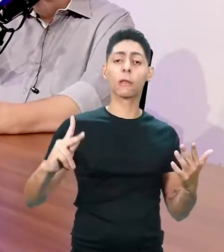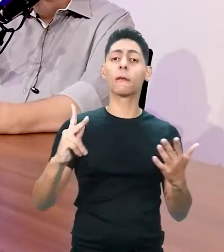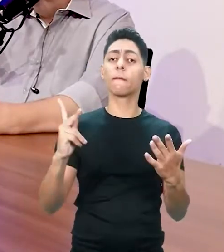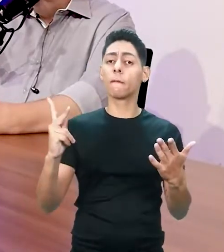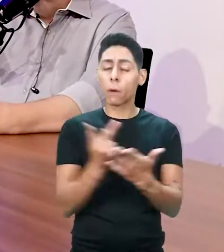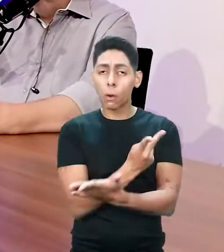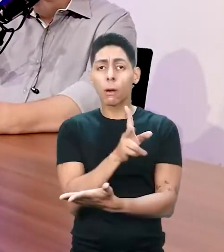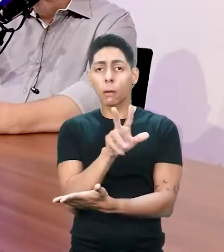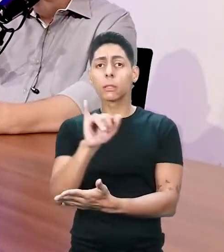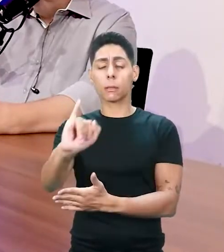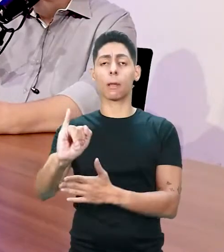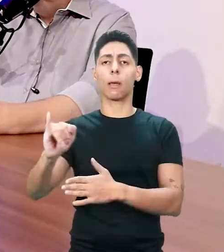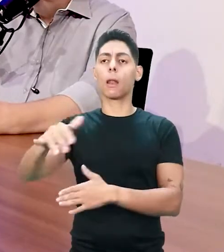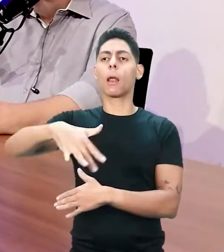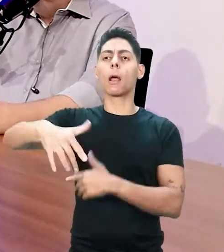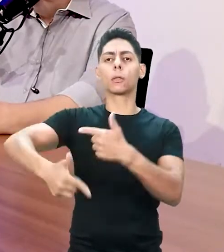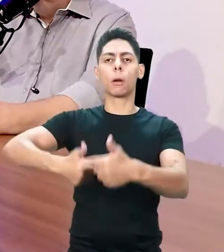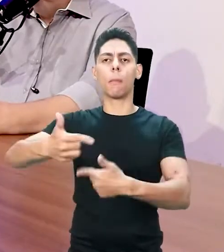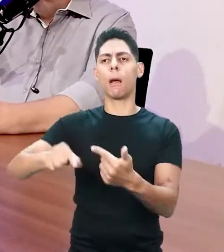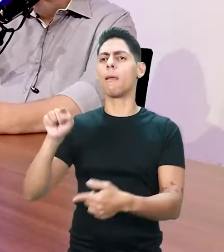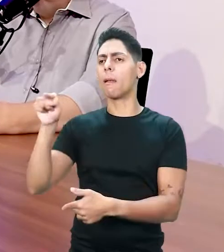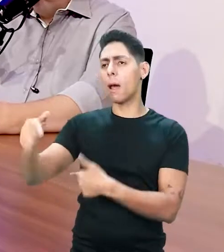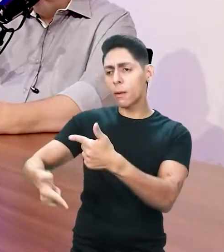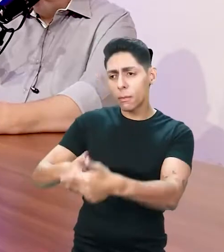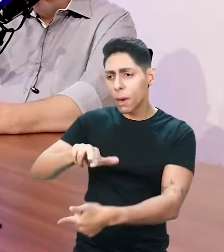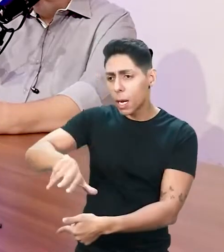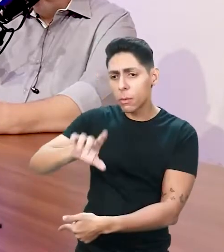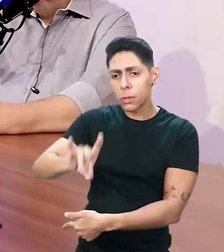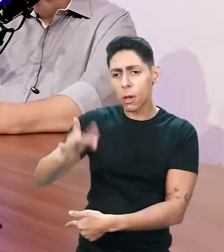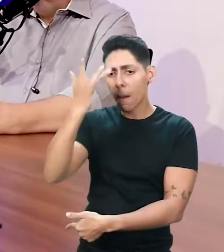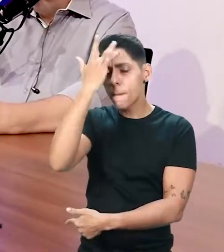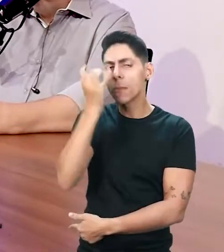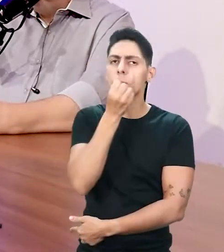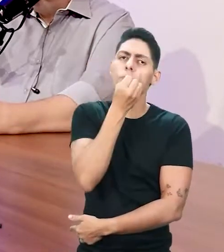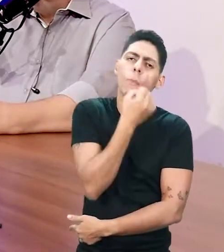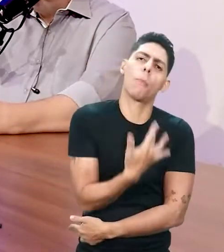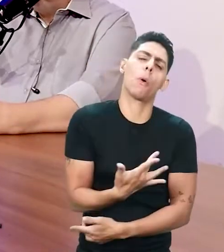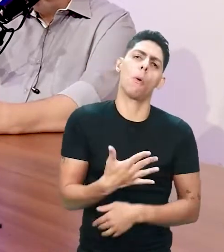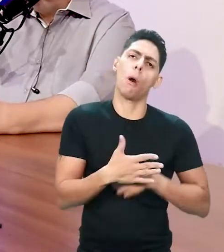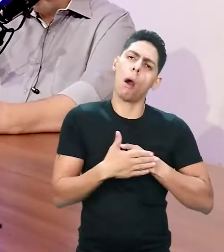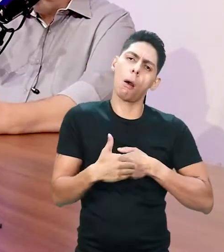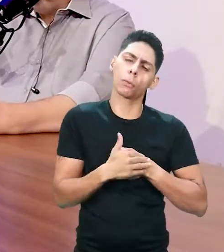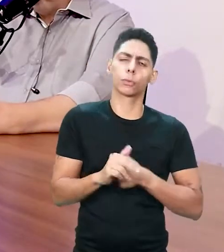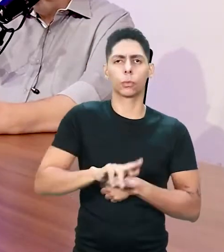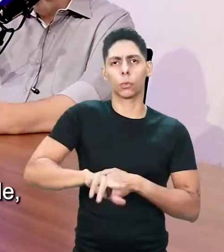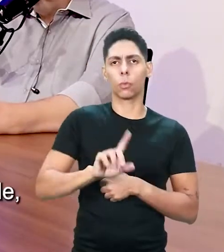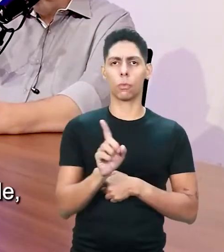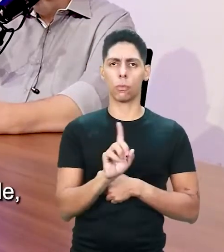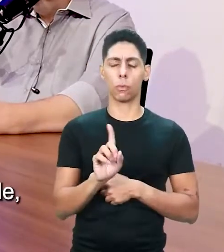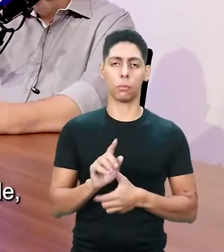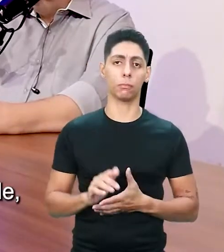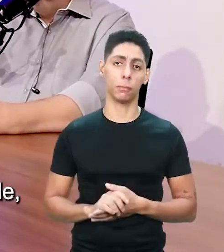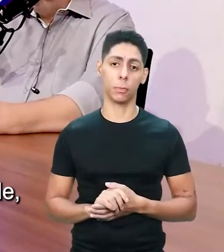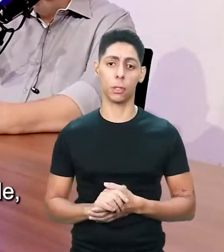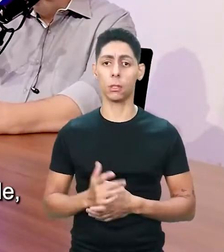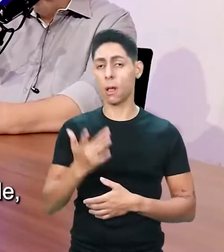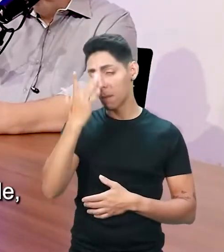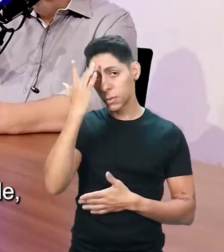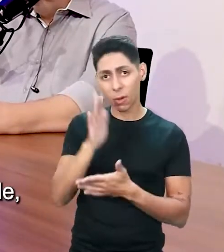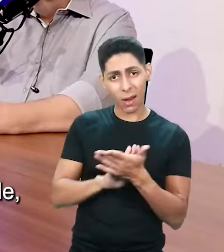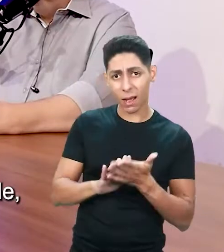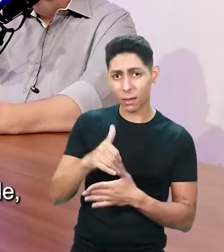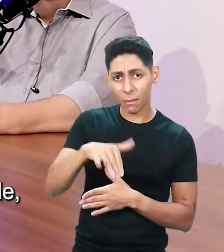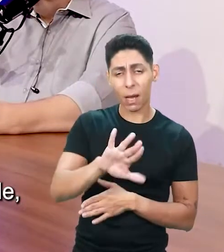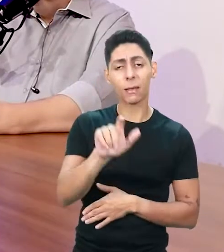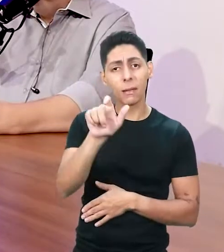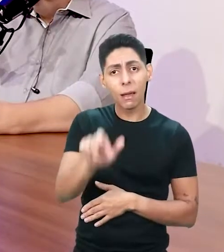No mercado de trabalho não vai ter só o bonzinho, né? Ou como diz a jornalista Cláudia Werneck, ninguém mais será bonzinho na